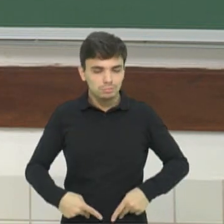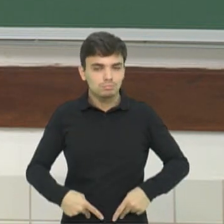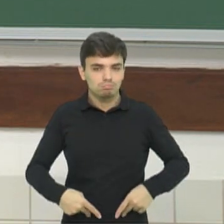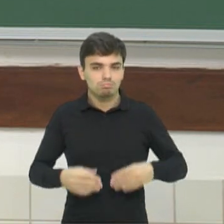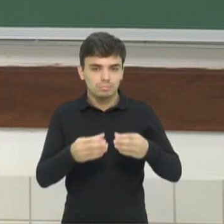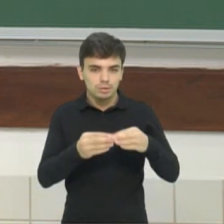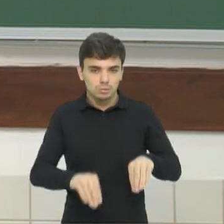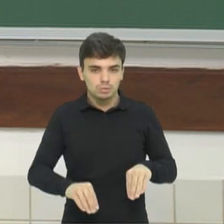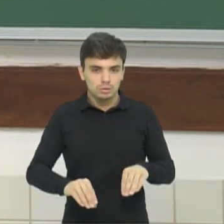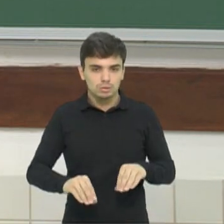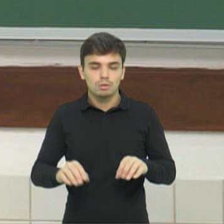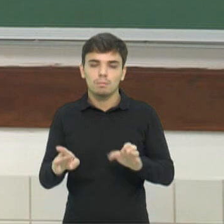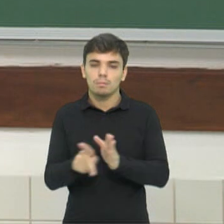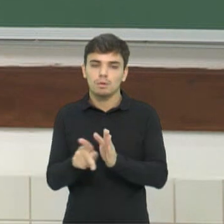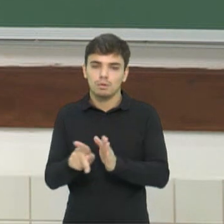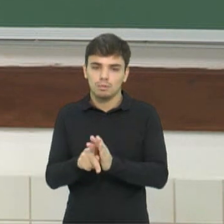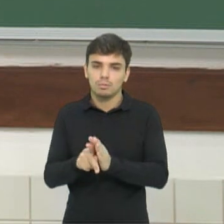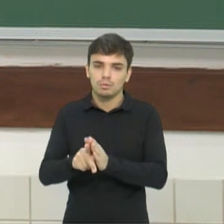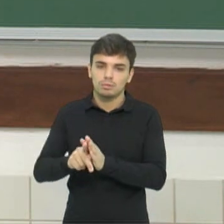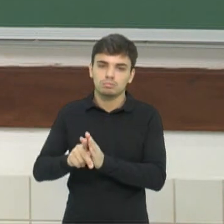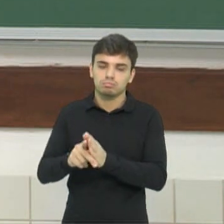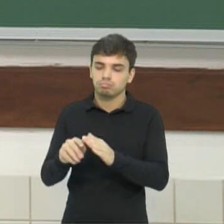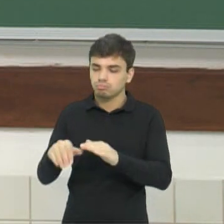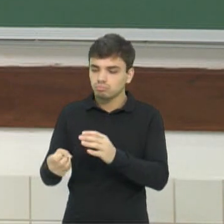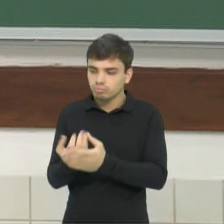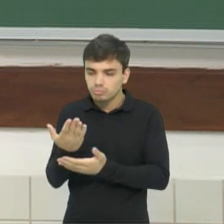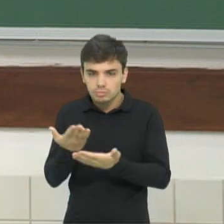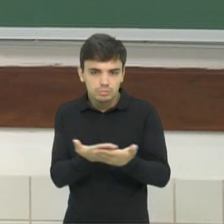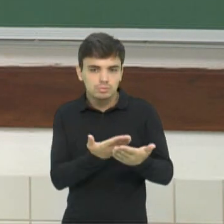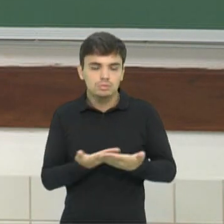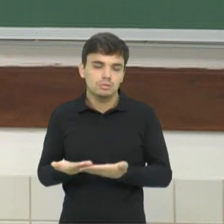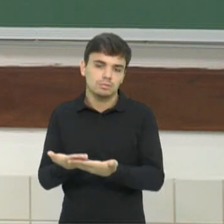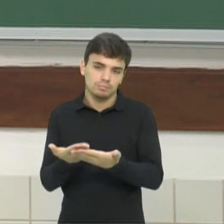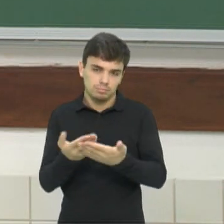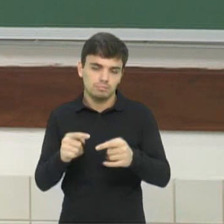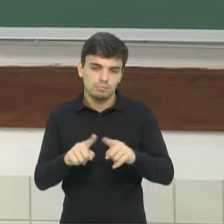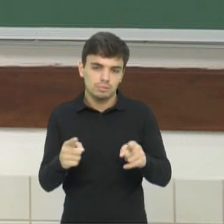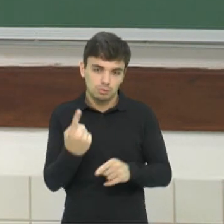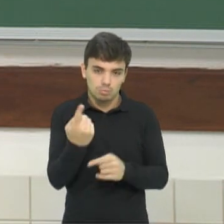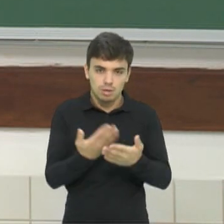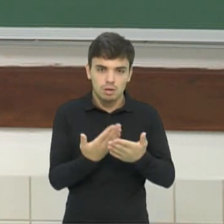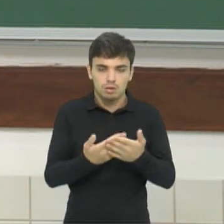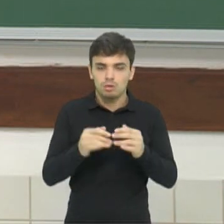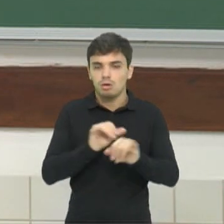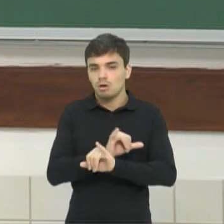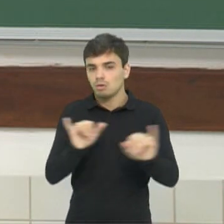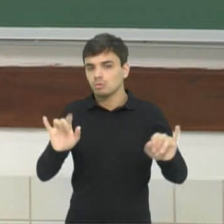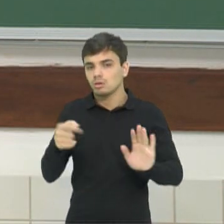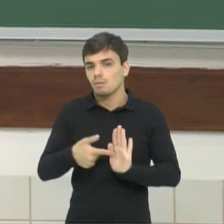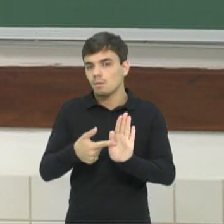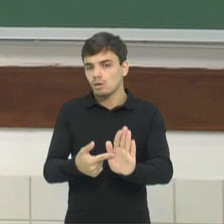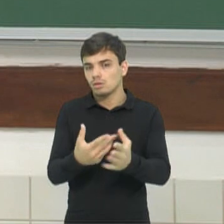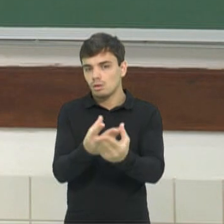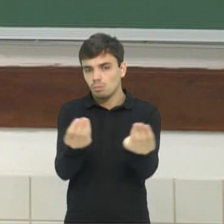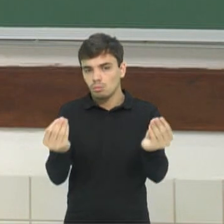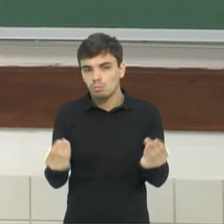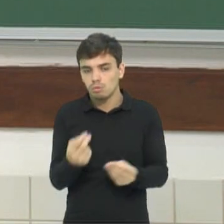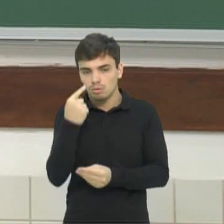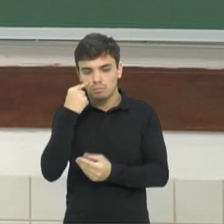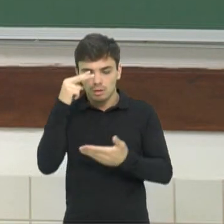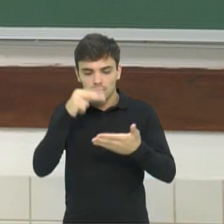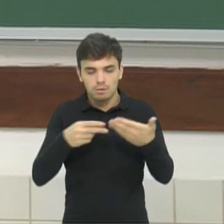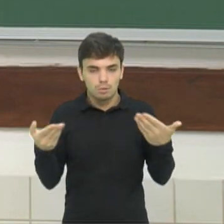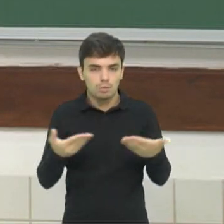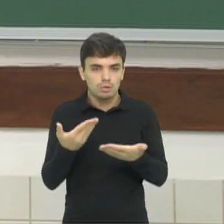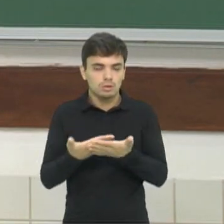né? Ecossistema aquático. A gente vai ter uma aula só falando disso, mas essa notícia já traz muita coisa do que a gente vai ver hoje. A gente já está vendo